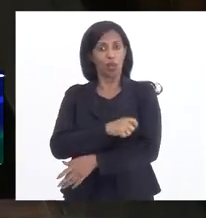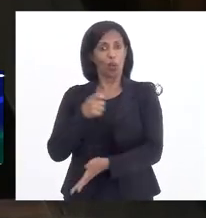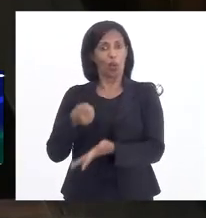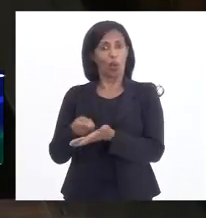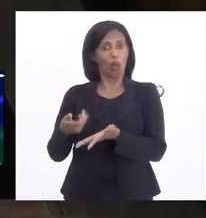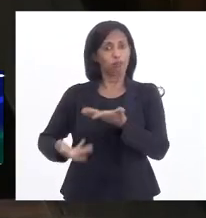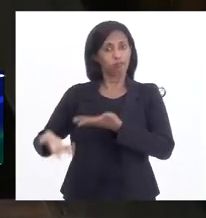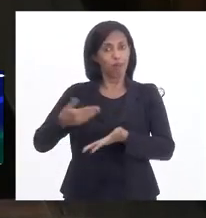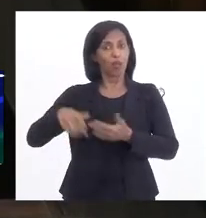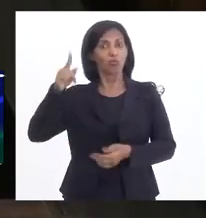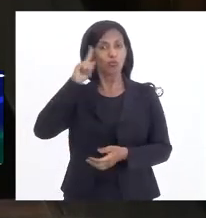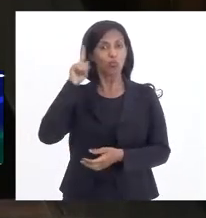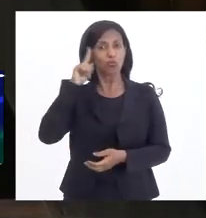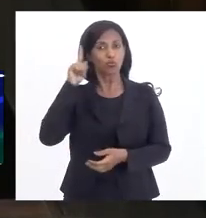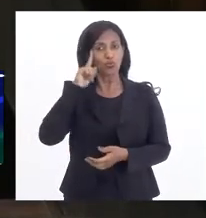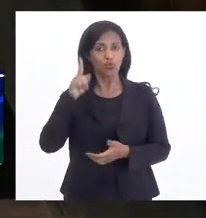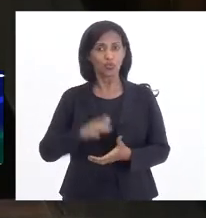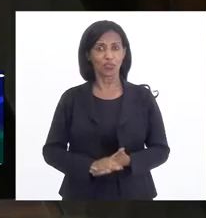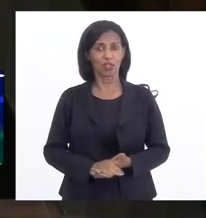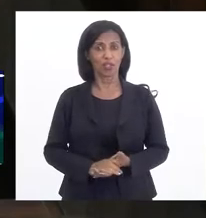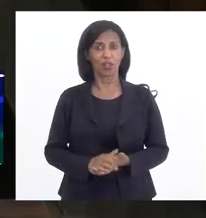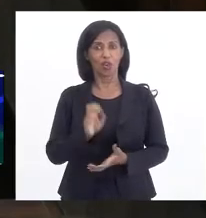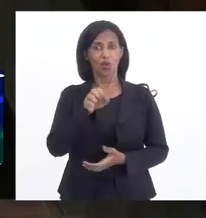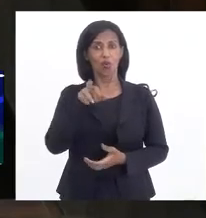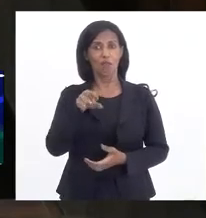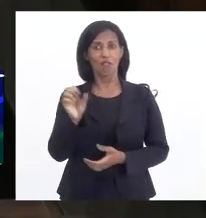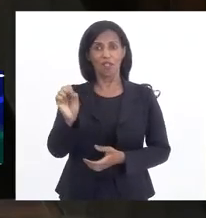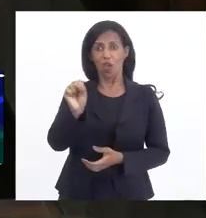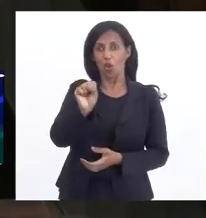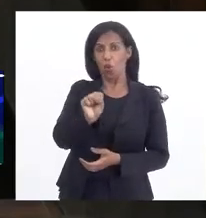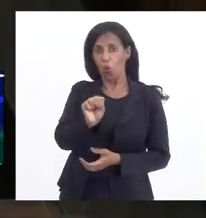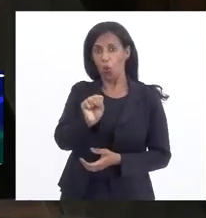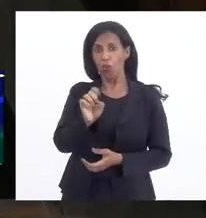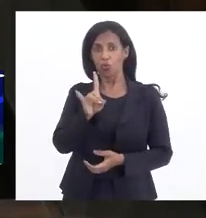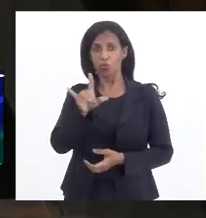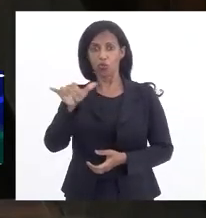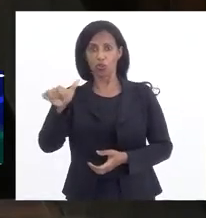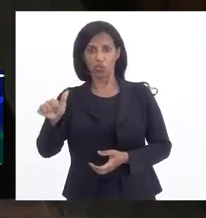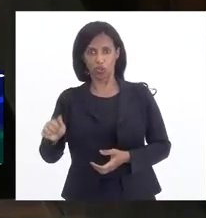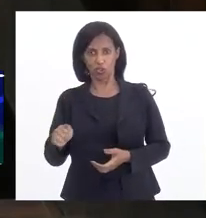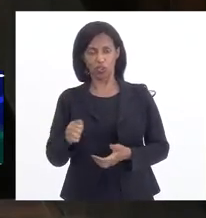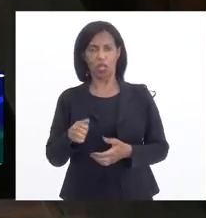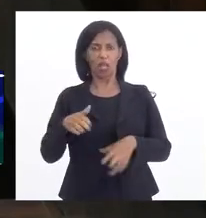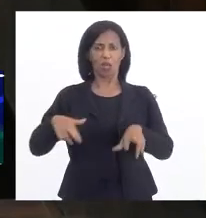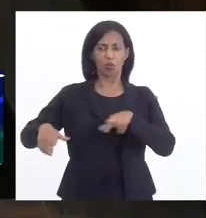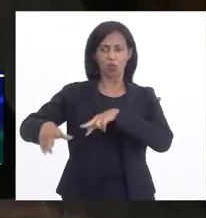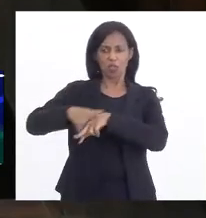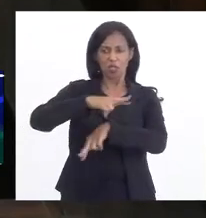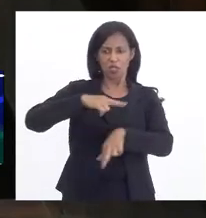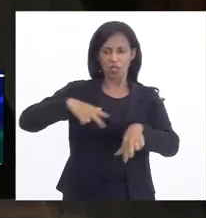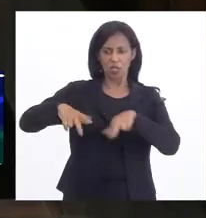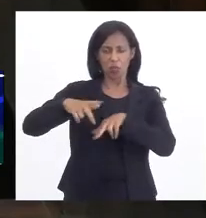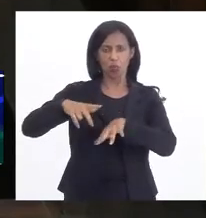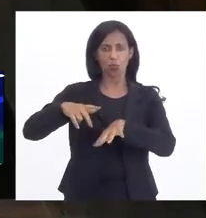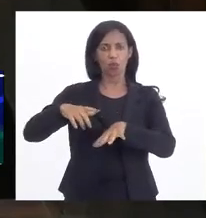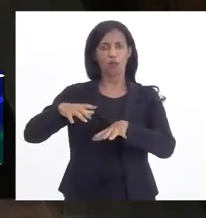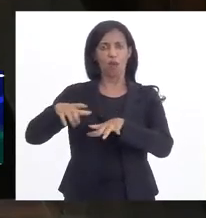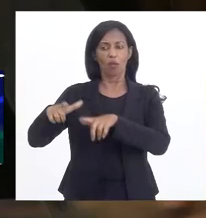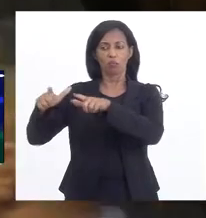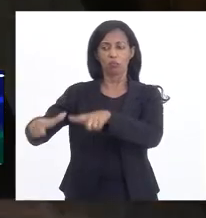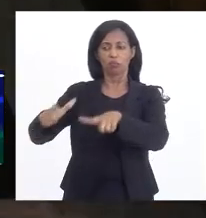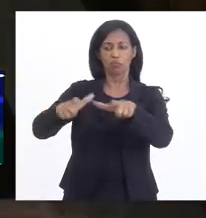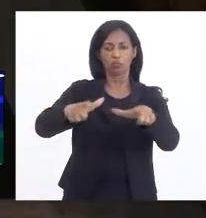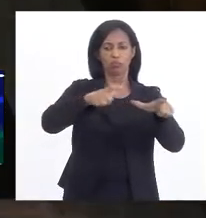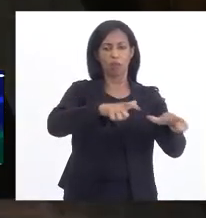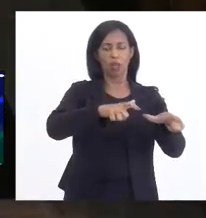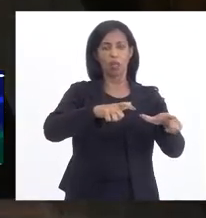durante todos os dias. O evento dura 8 dias, né? É um circuito, vai rodando as regiões do estado, e onde ele